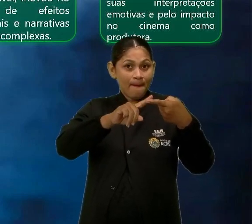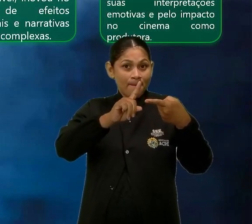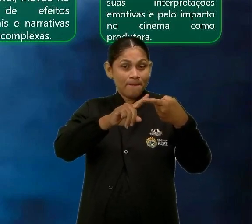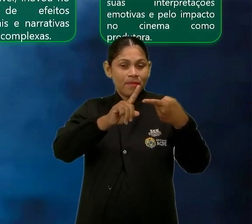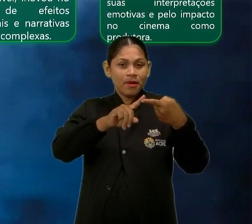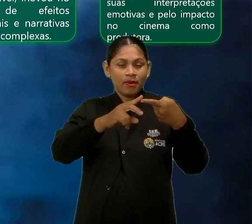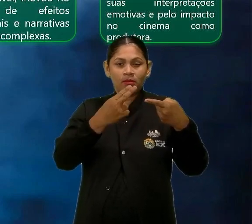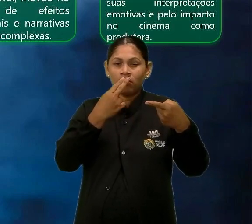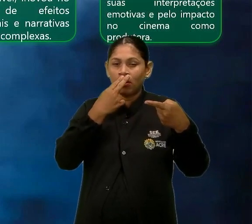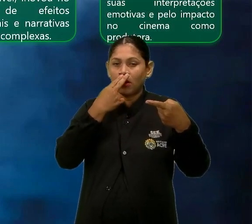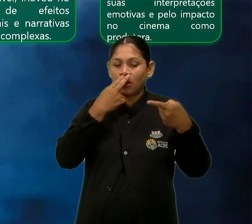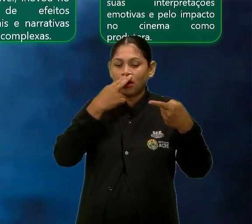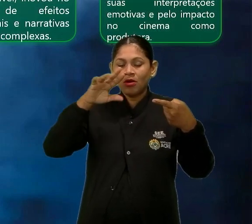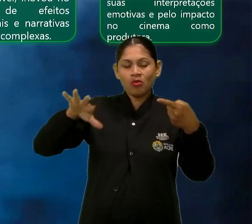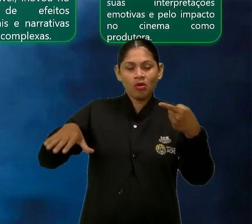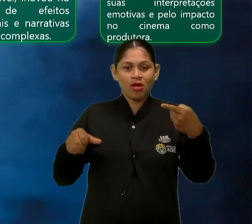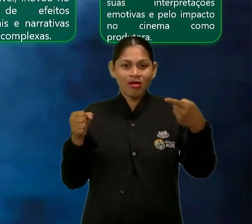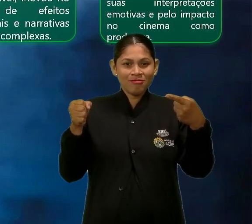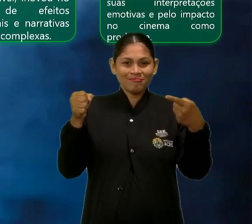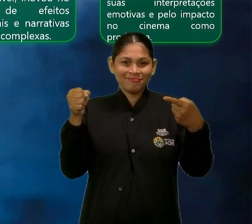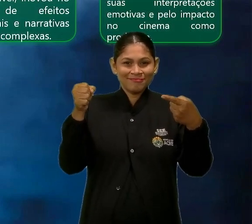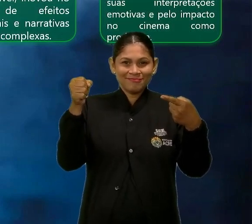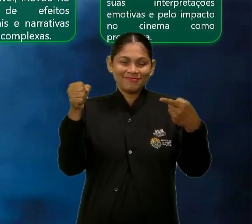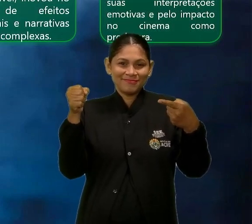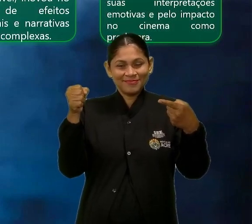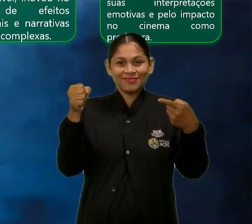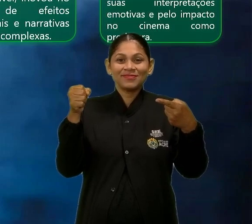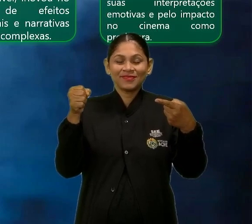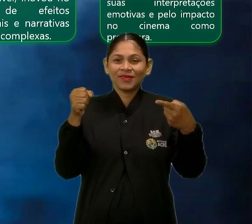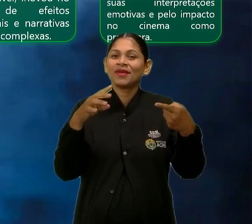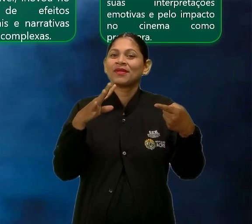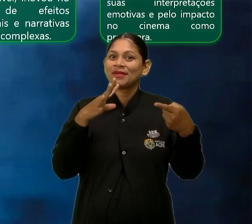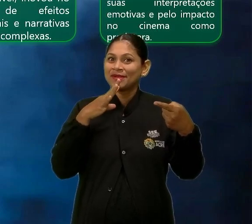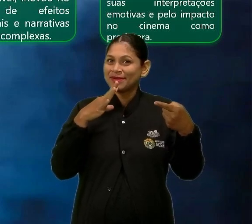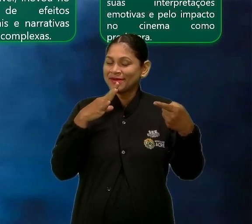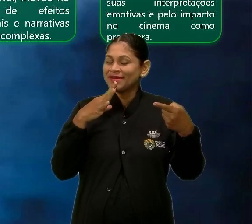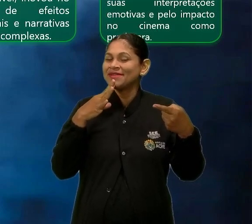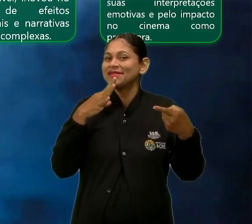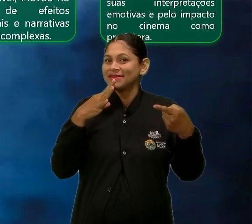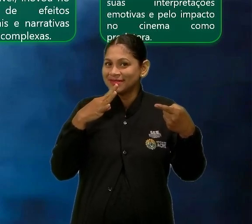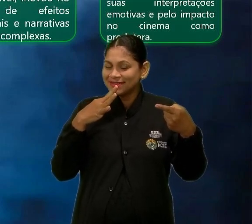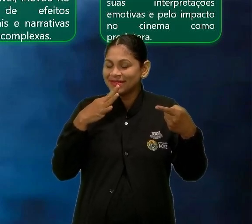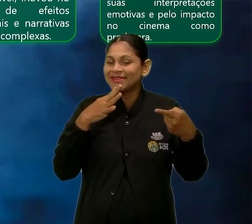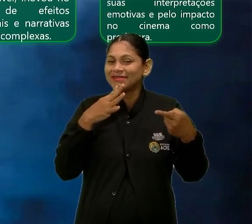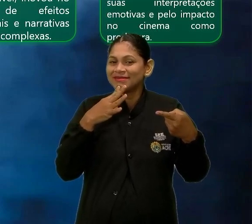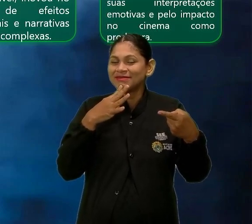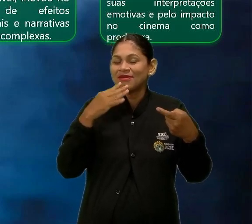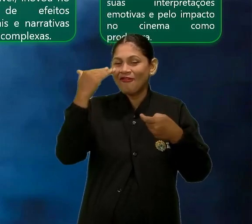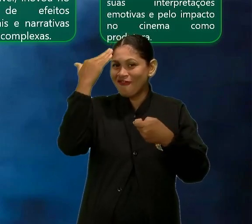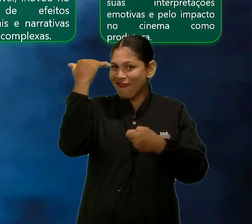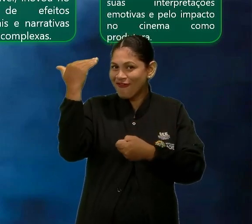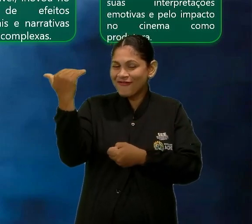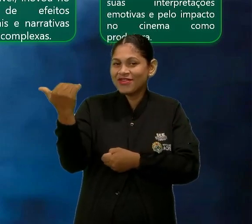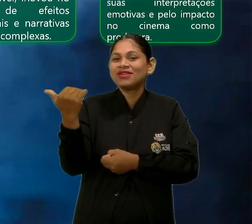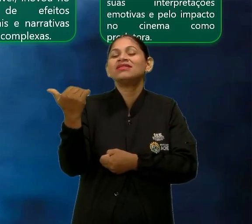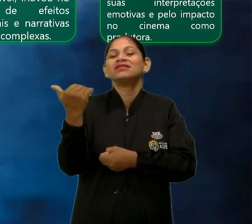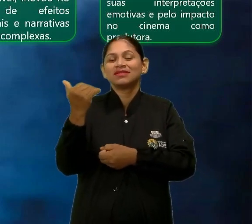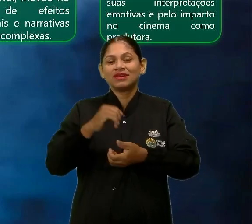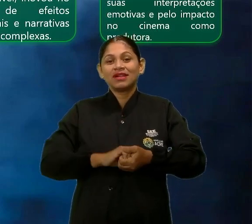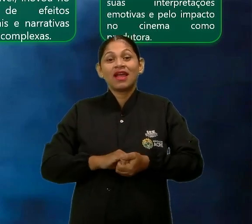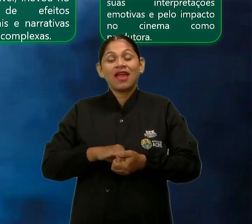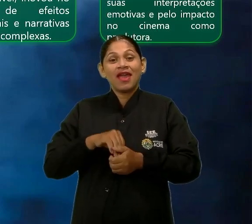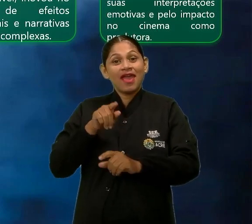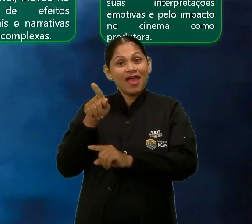dos mais icônicos comediantes do cinema mudo. Quem não conhece, né, essa figura tão emblemática do cinema? E